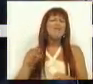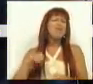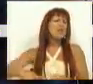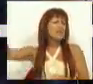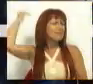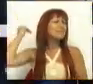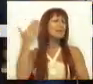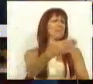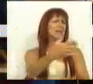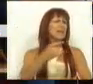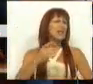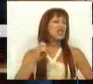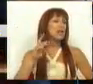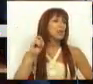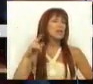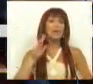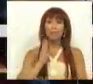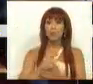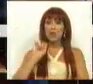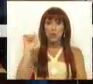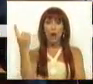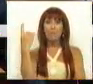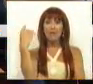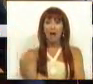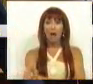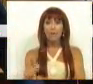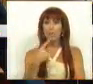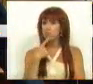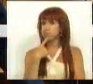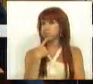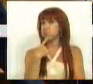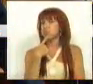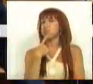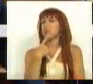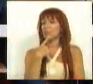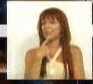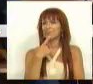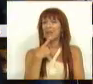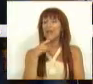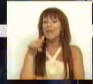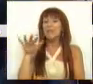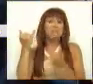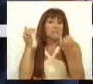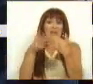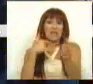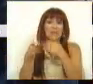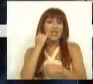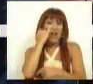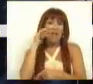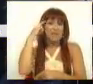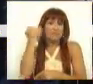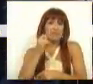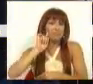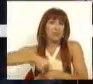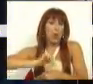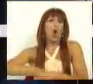1603 havia um processo sumário que tinha muito justamente lugar independentemente da gravidade das